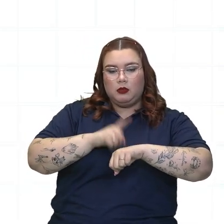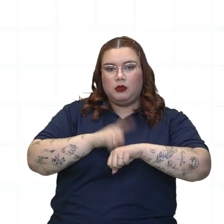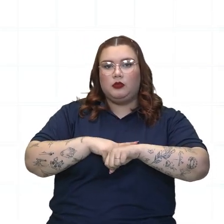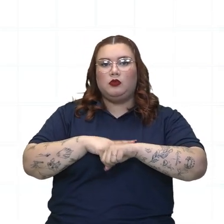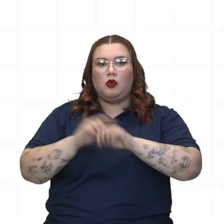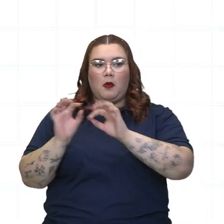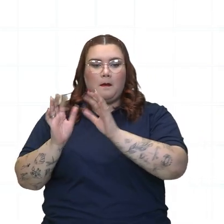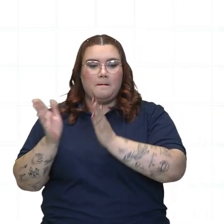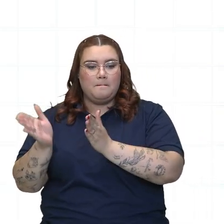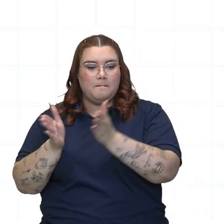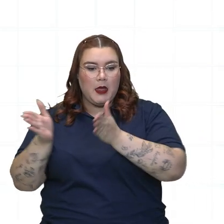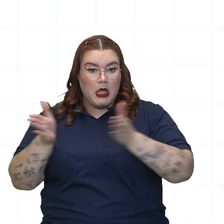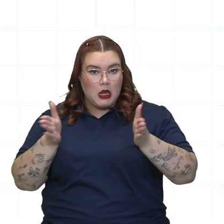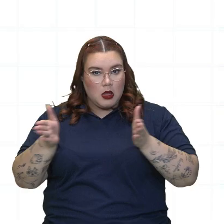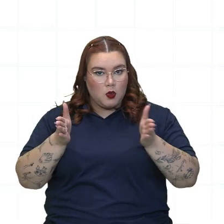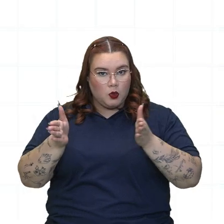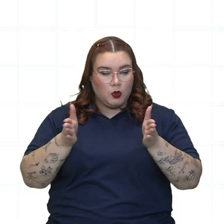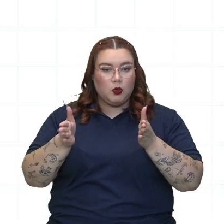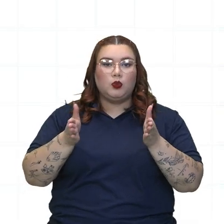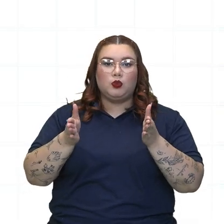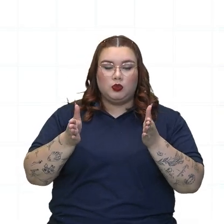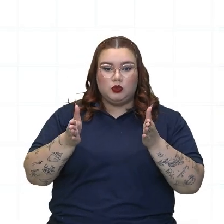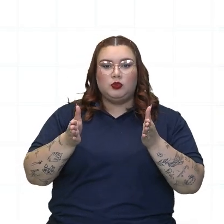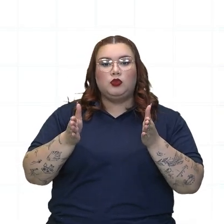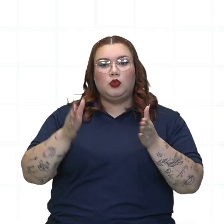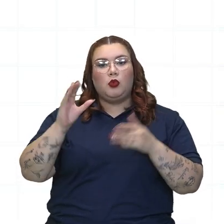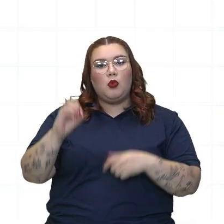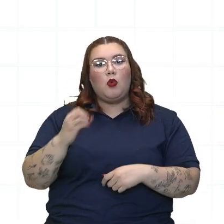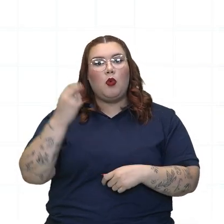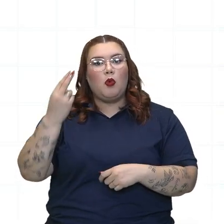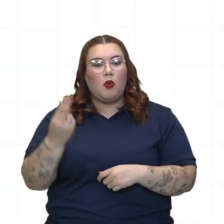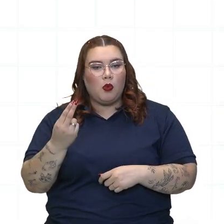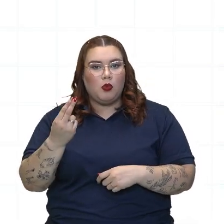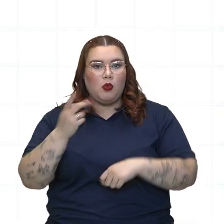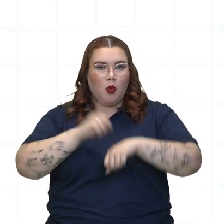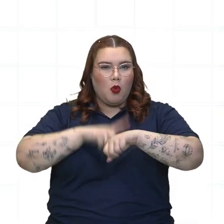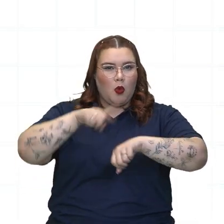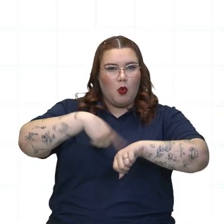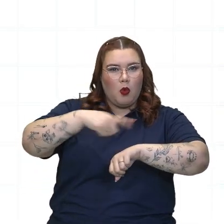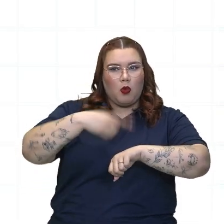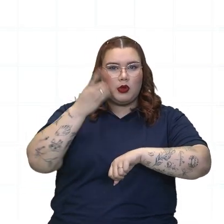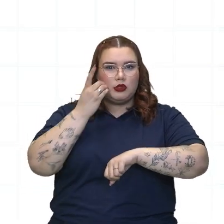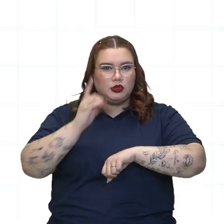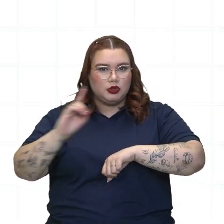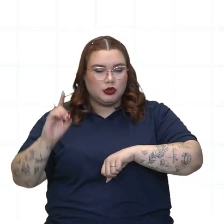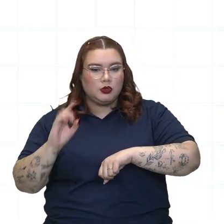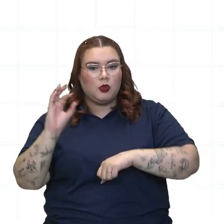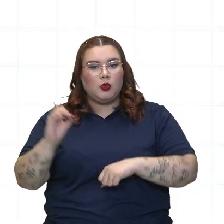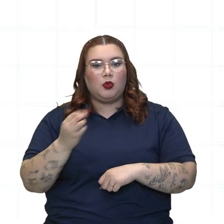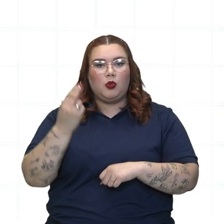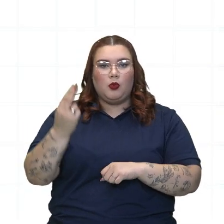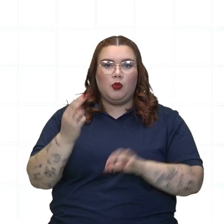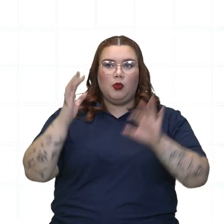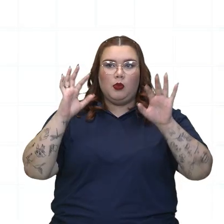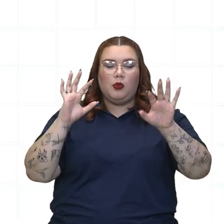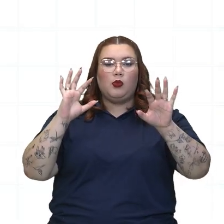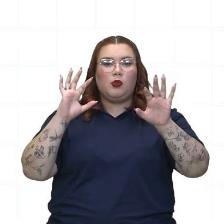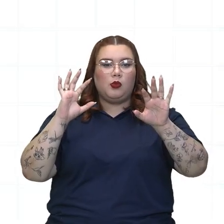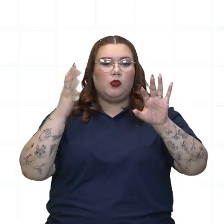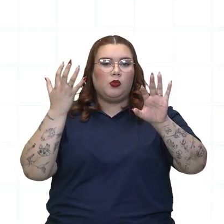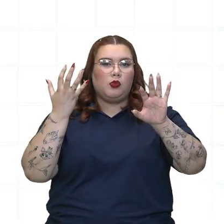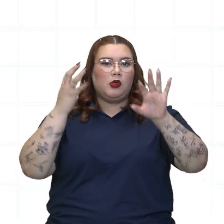o tempo, que é o caso do que a gente chama de tempo cronológico, né? De horas, dias, enfim. Ou climático,